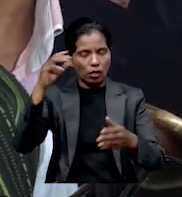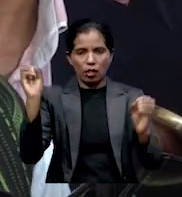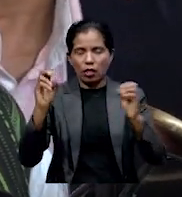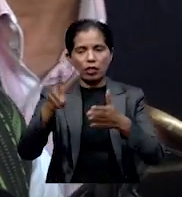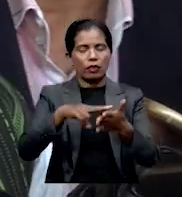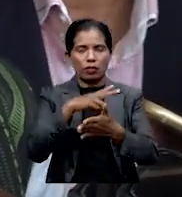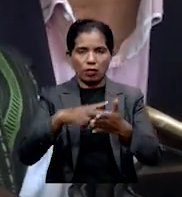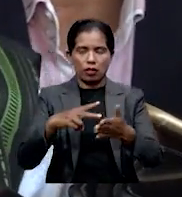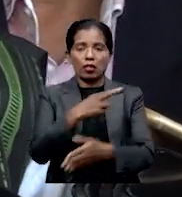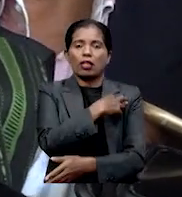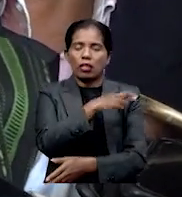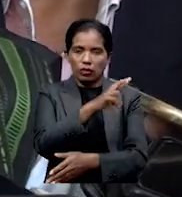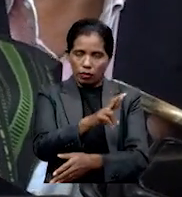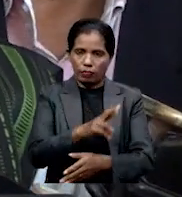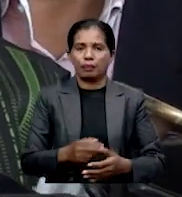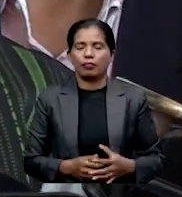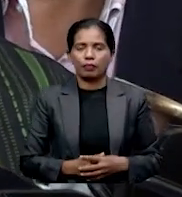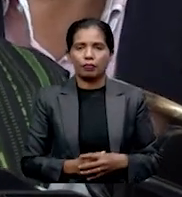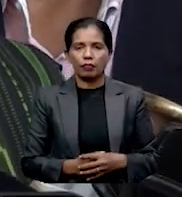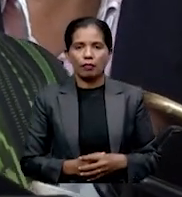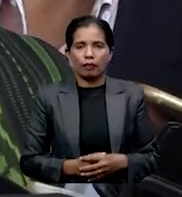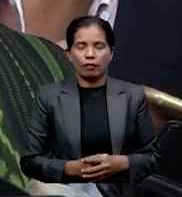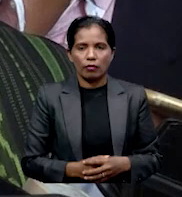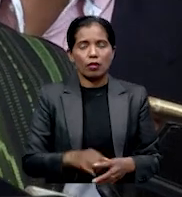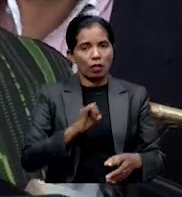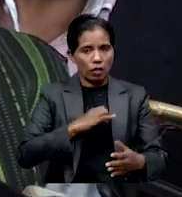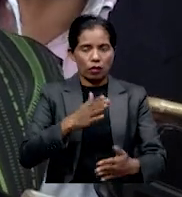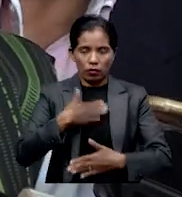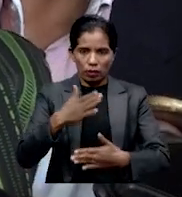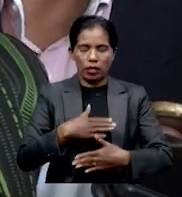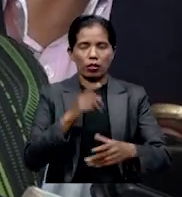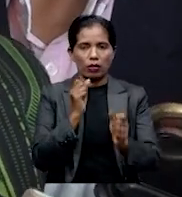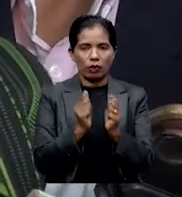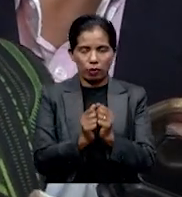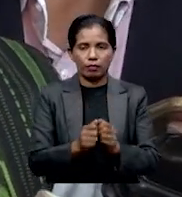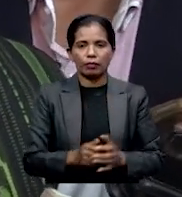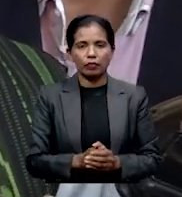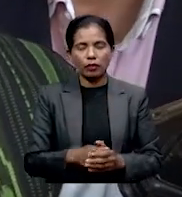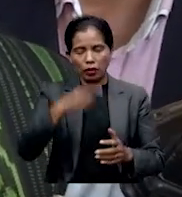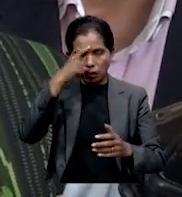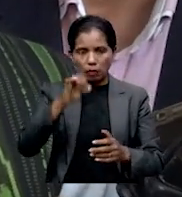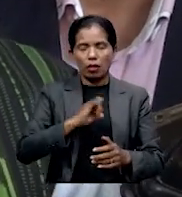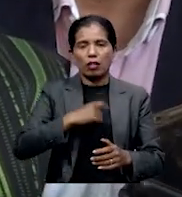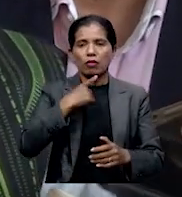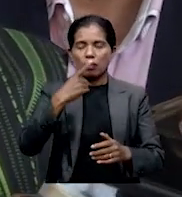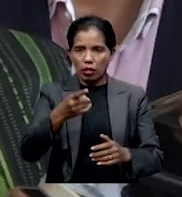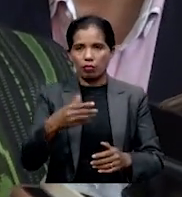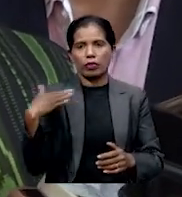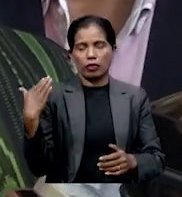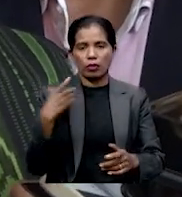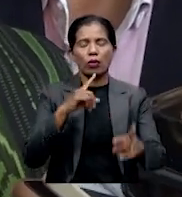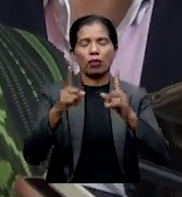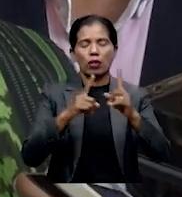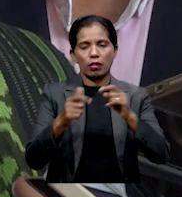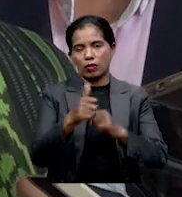religiosa ou étnico tanto ao contento e também lá nem há o atento lá de onde será Olha para o